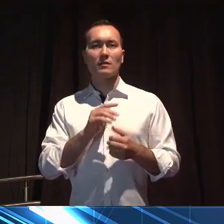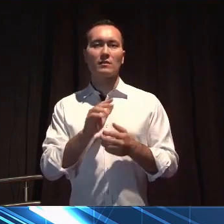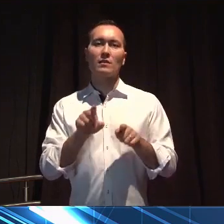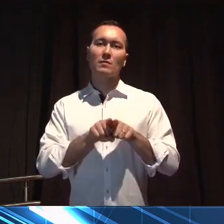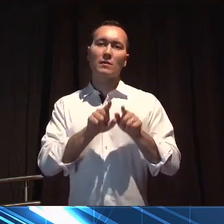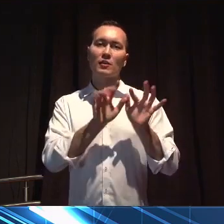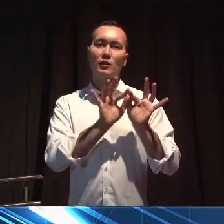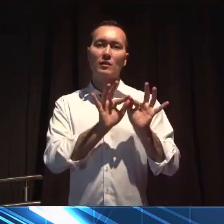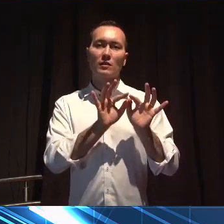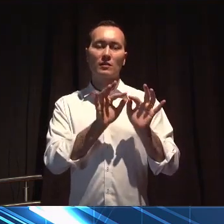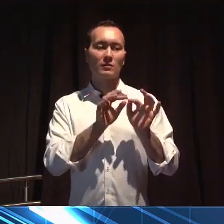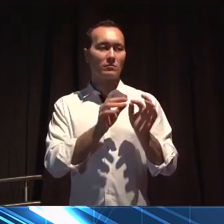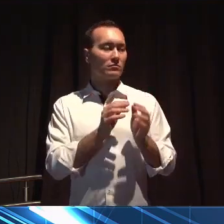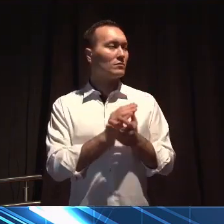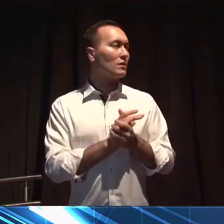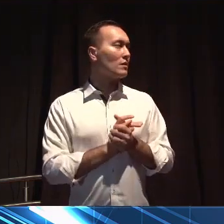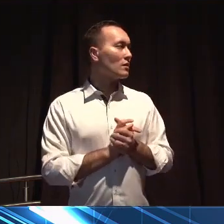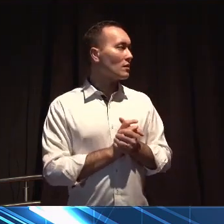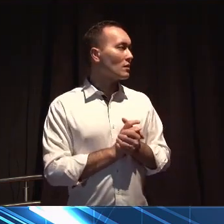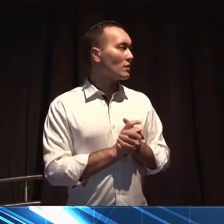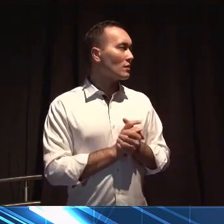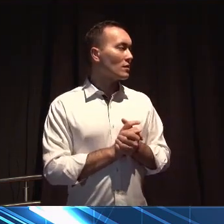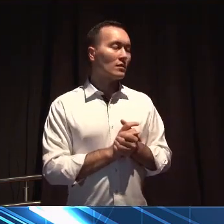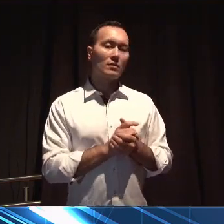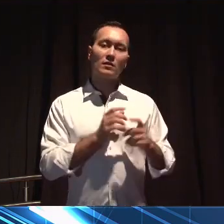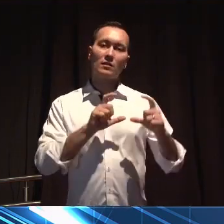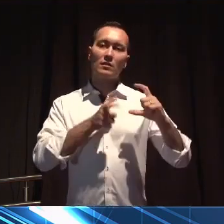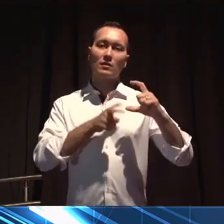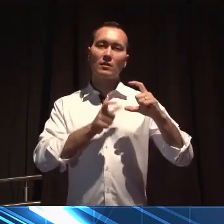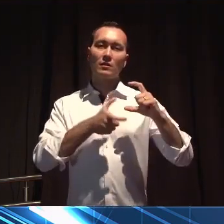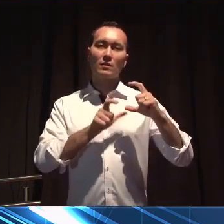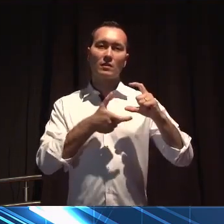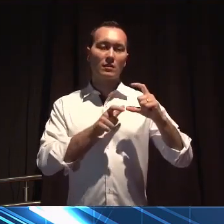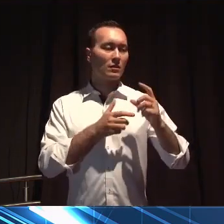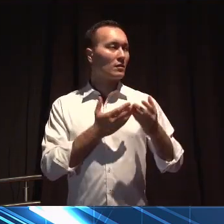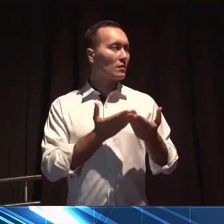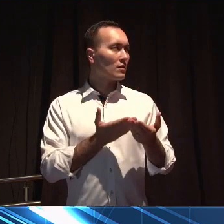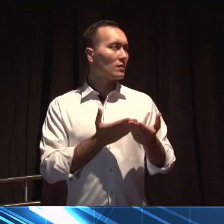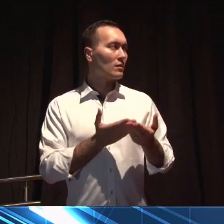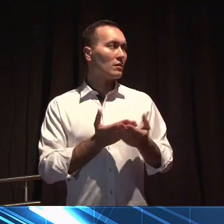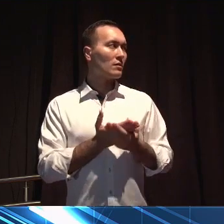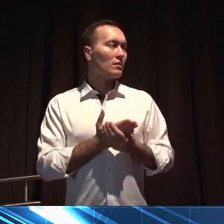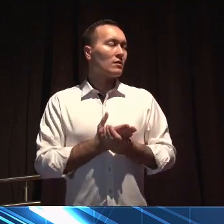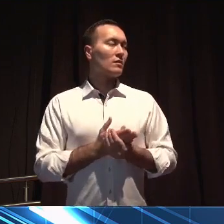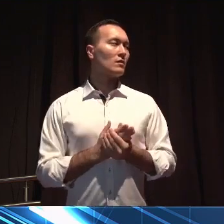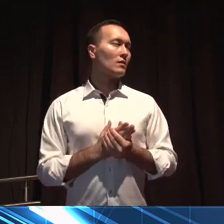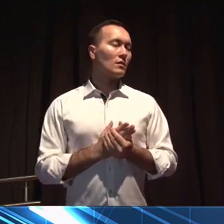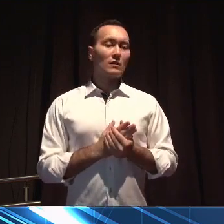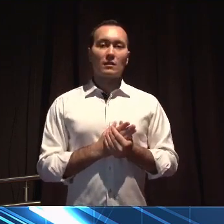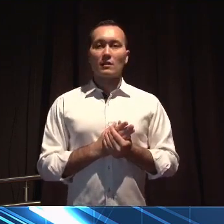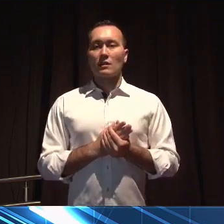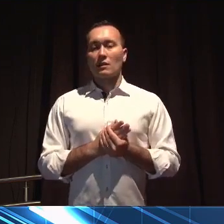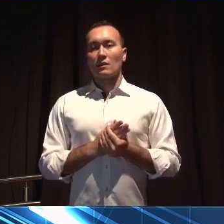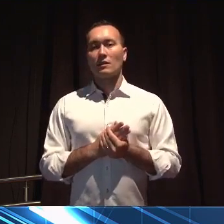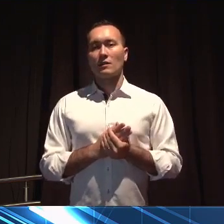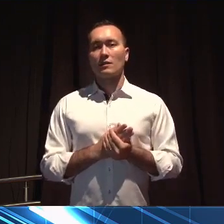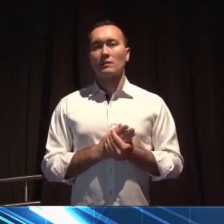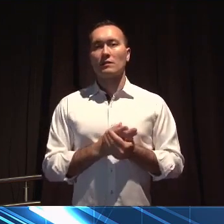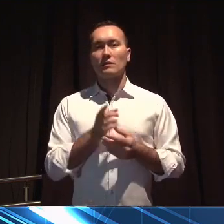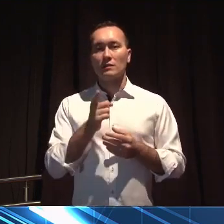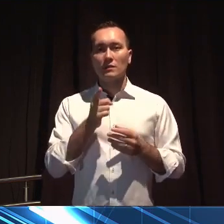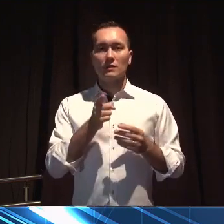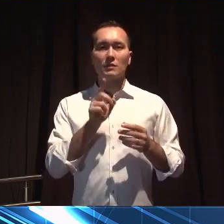só uma thread diferente, obviamente, mas vai ser Node rodando ali, né? Então, coisa de CPU vai pesar na thread também. Então, tem que tomar um pouco de